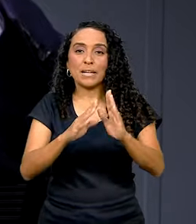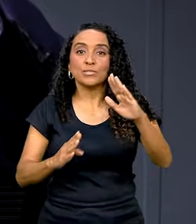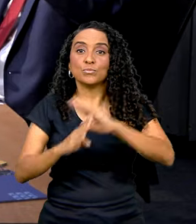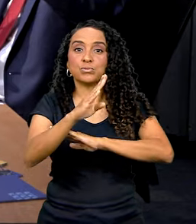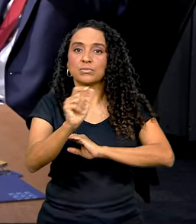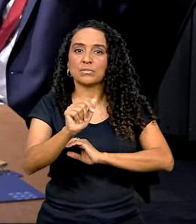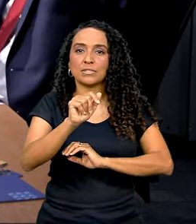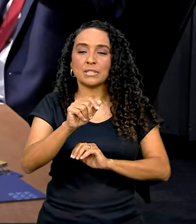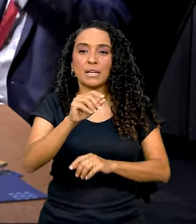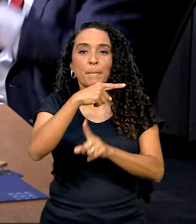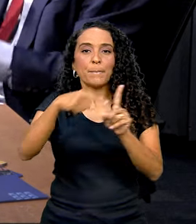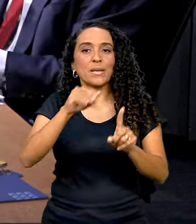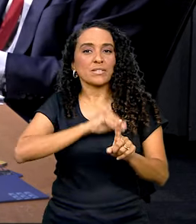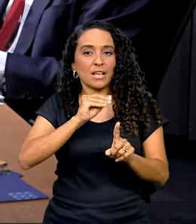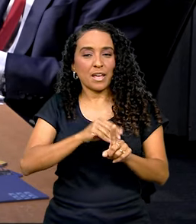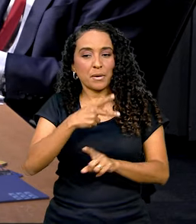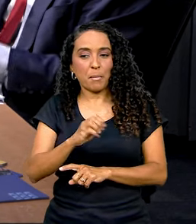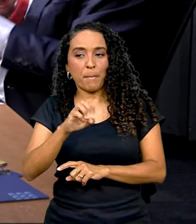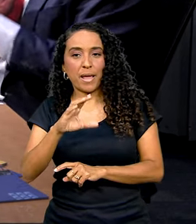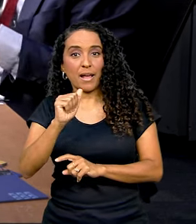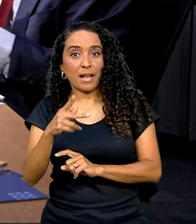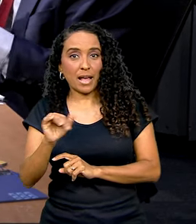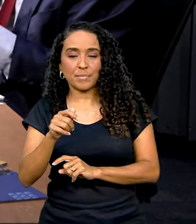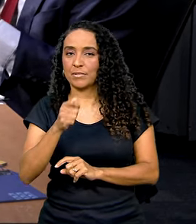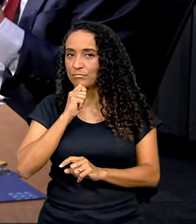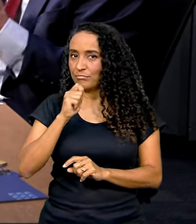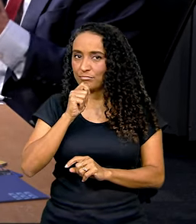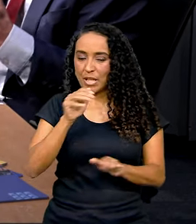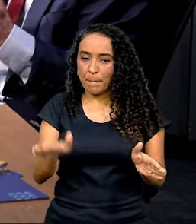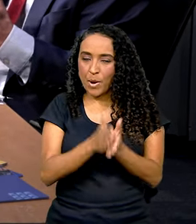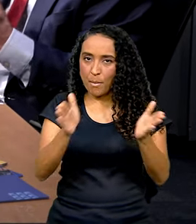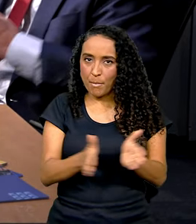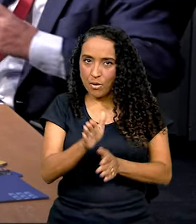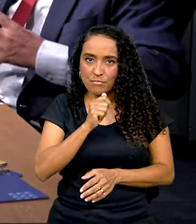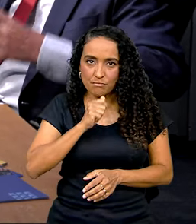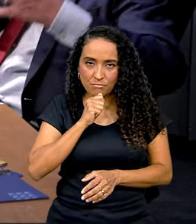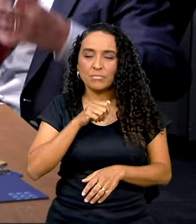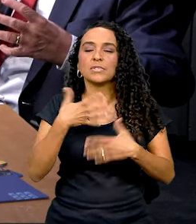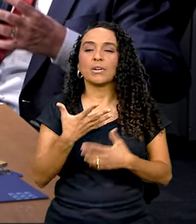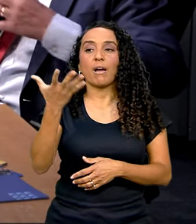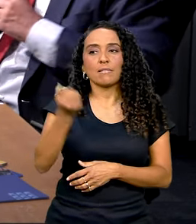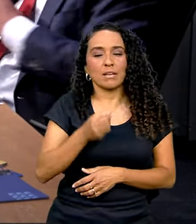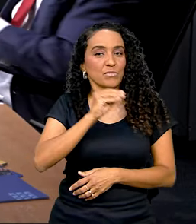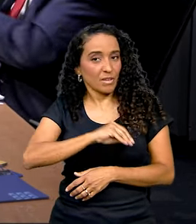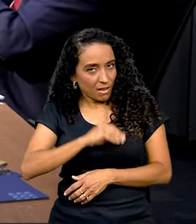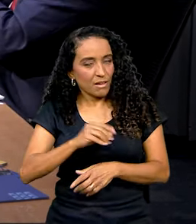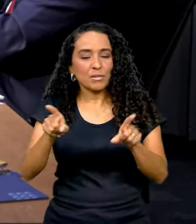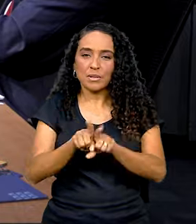ultrapassou de meio salário mínimo de renda per capita não saiu ainda da pobreza então recebe o do